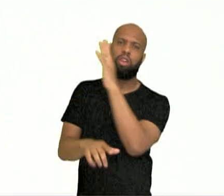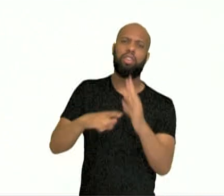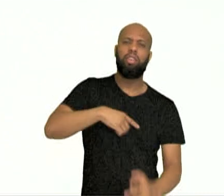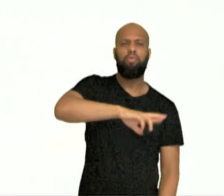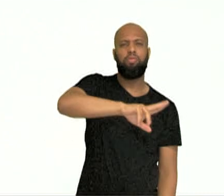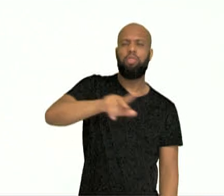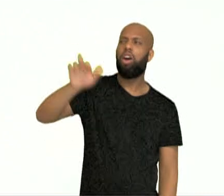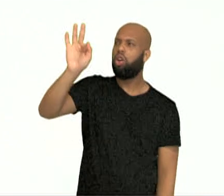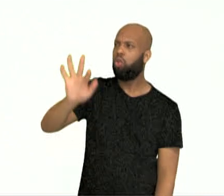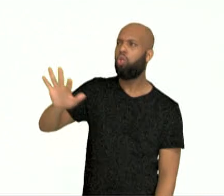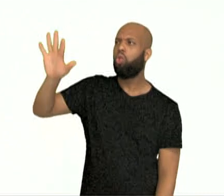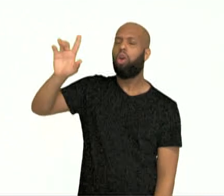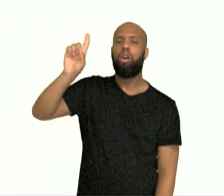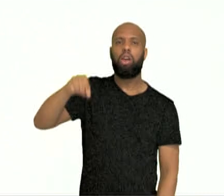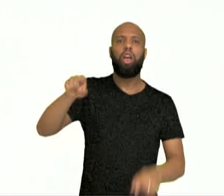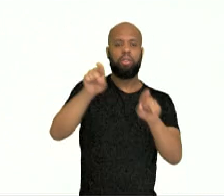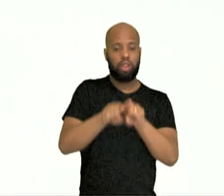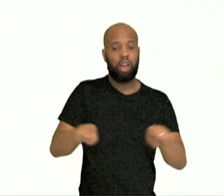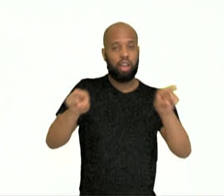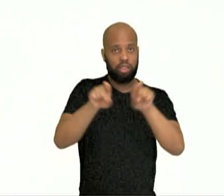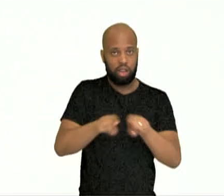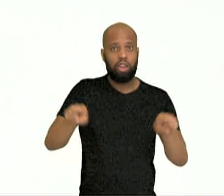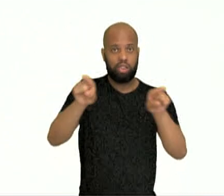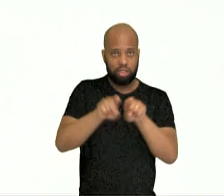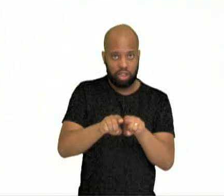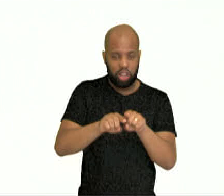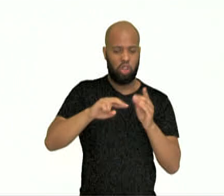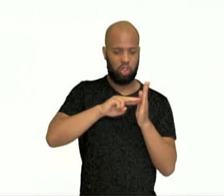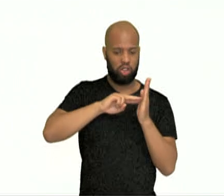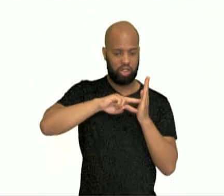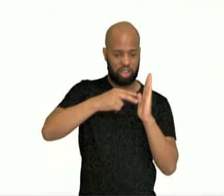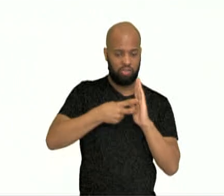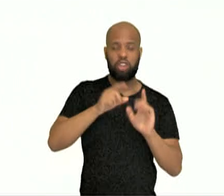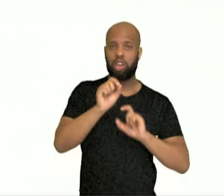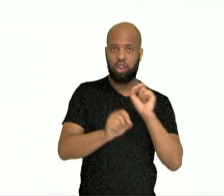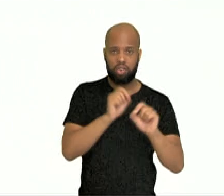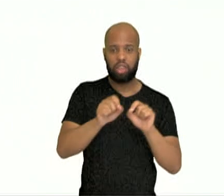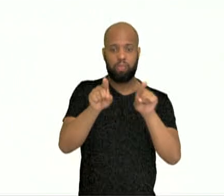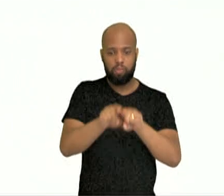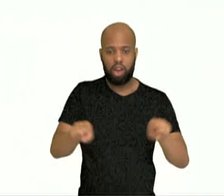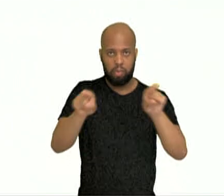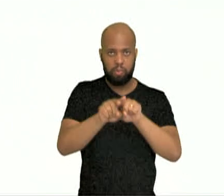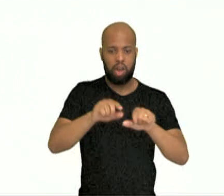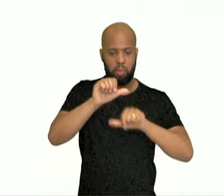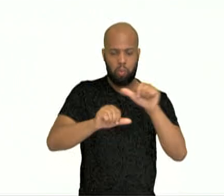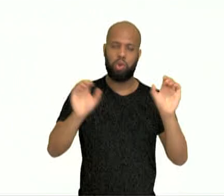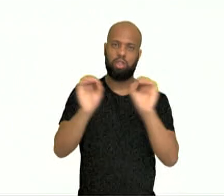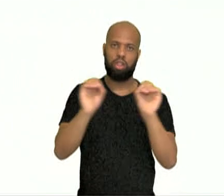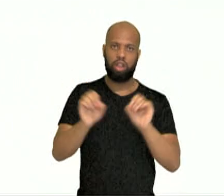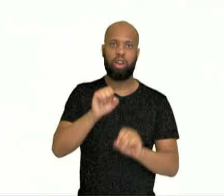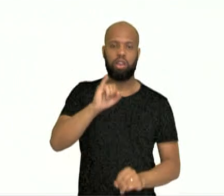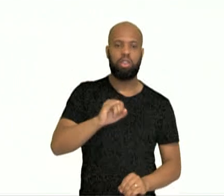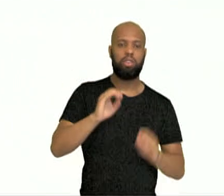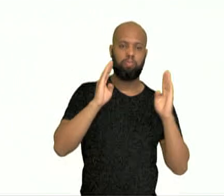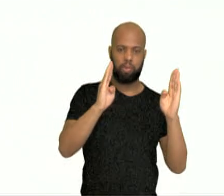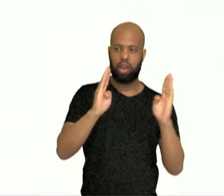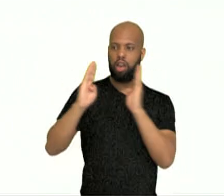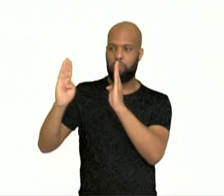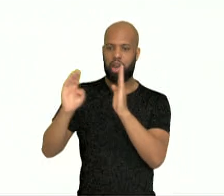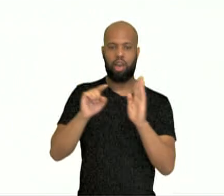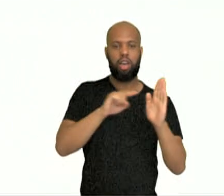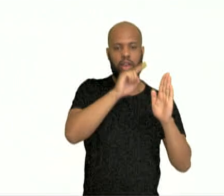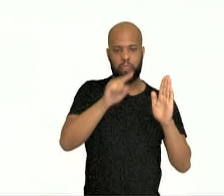fenômenos físicos ditos periódicos, ou seja, que se repetem sem alteração cada vez que transcorre um intervalo de